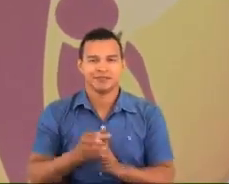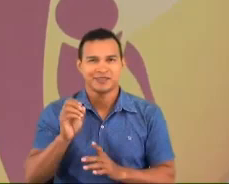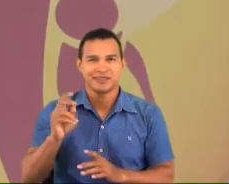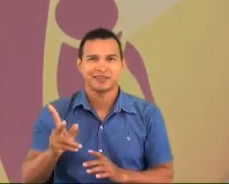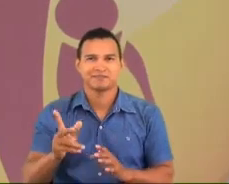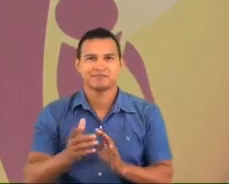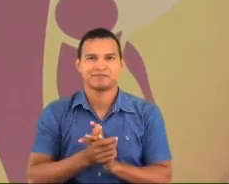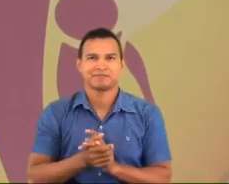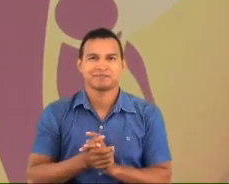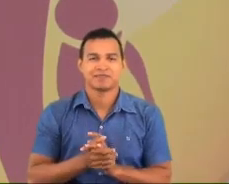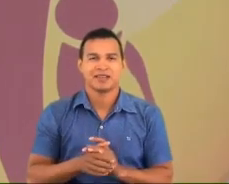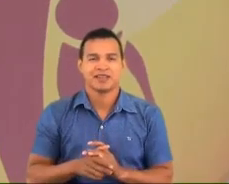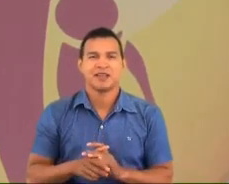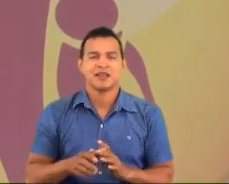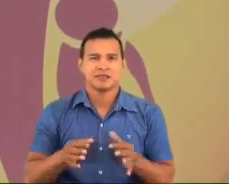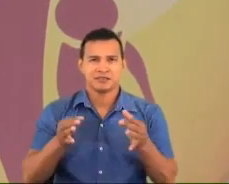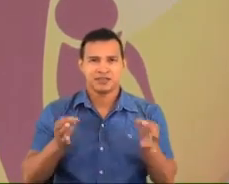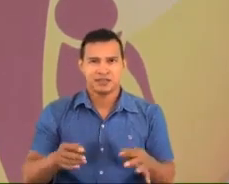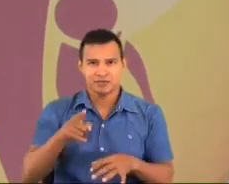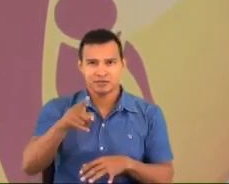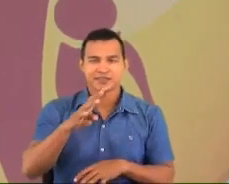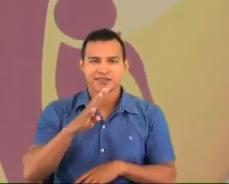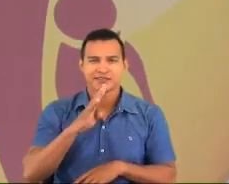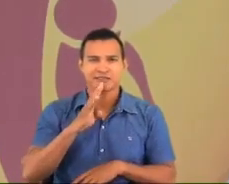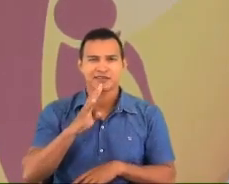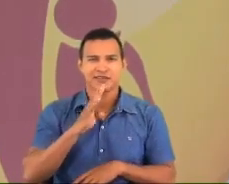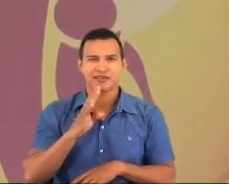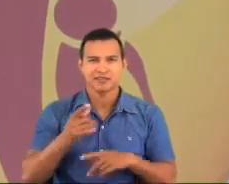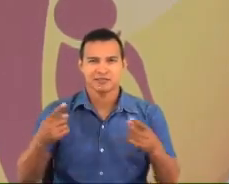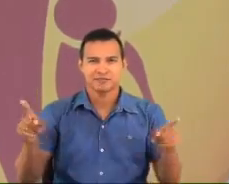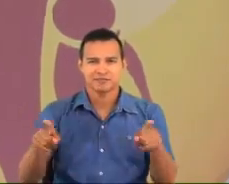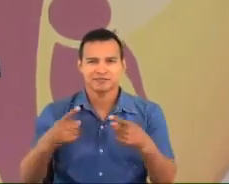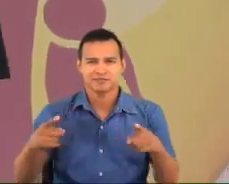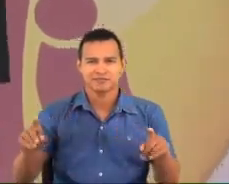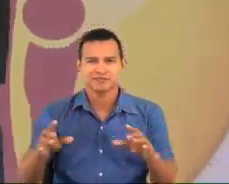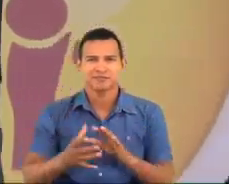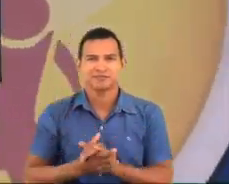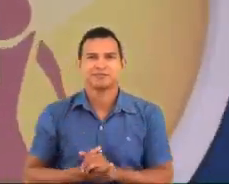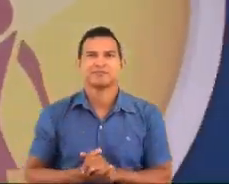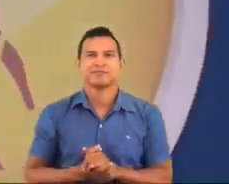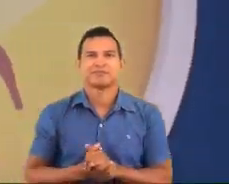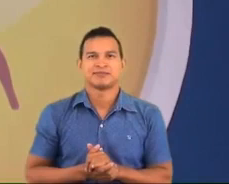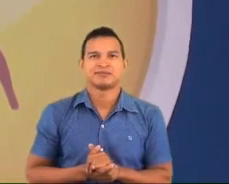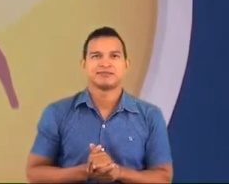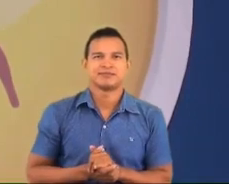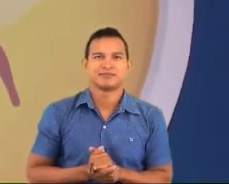e eu tenho certeza que talvez você conheça ela, Sobrevivi. Vamos cantar!